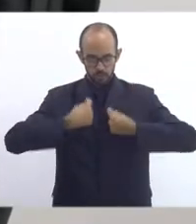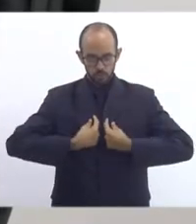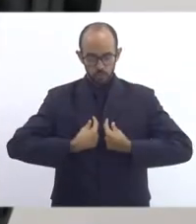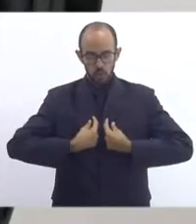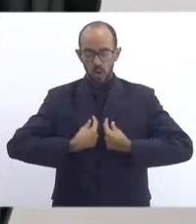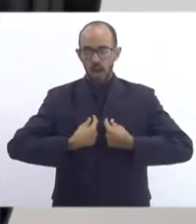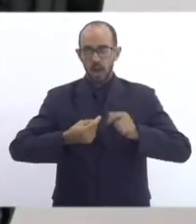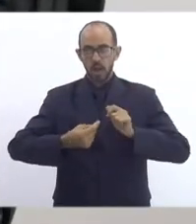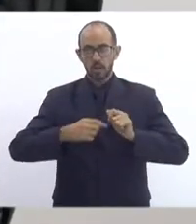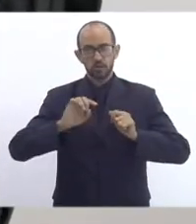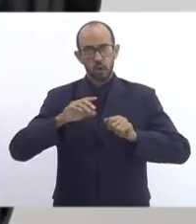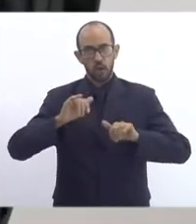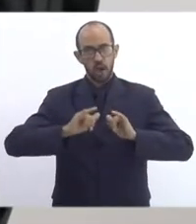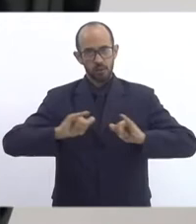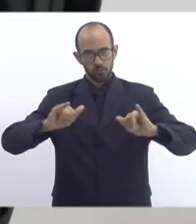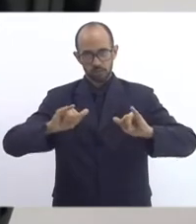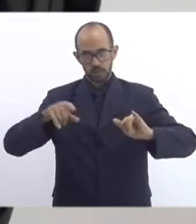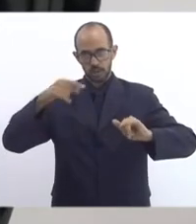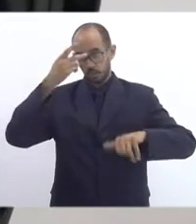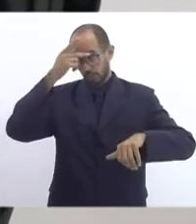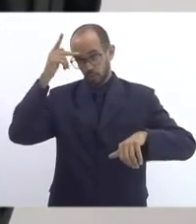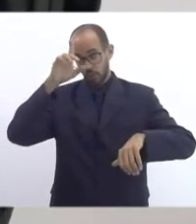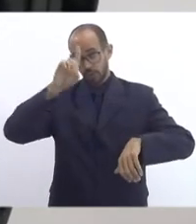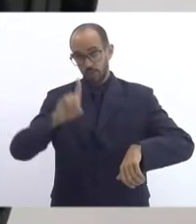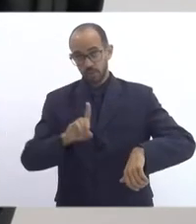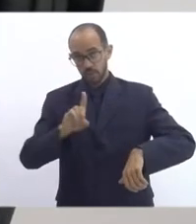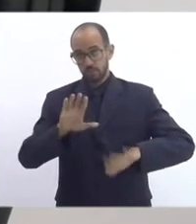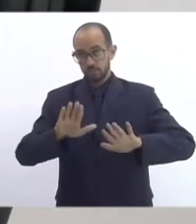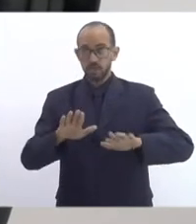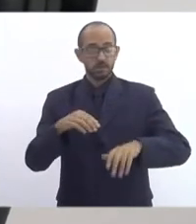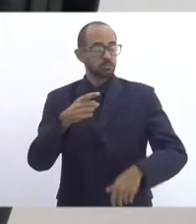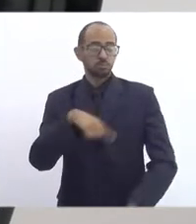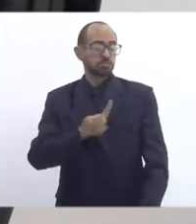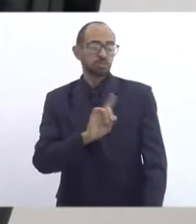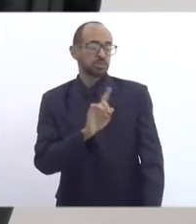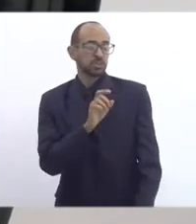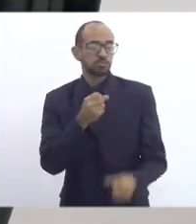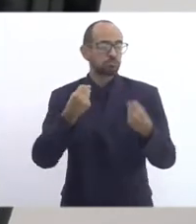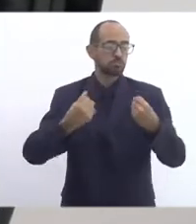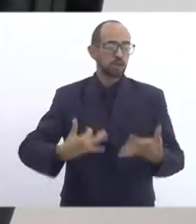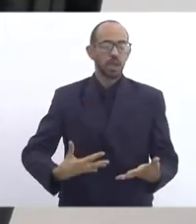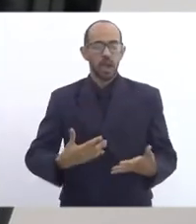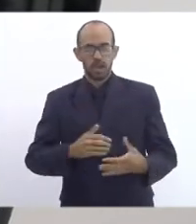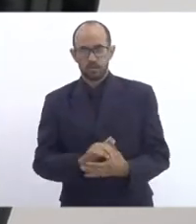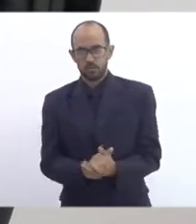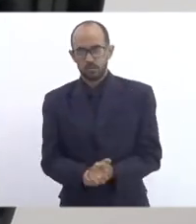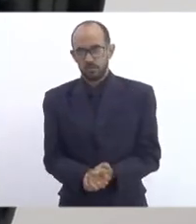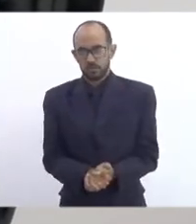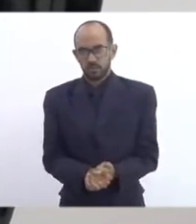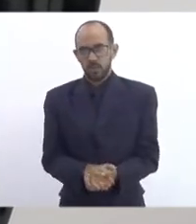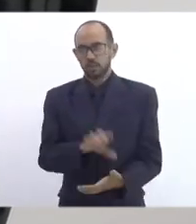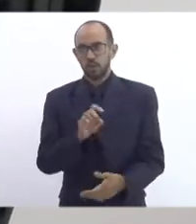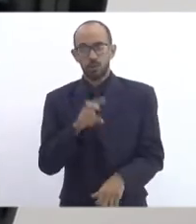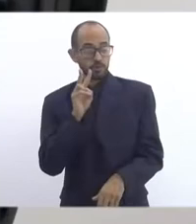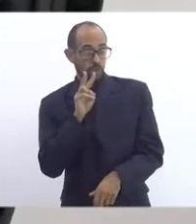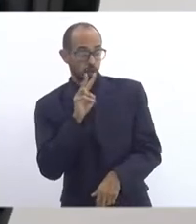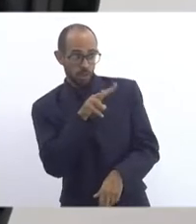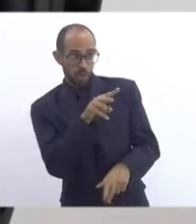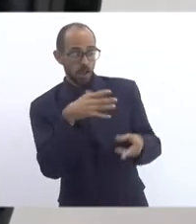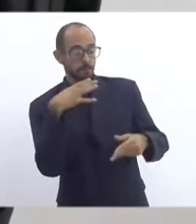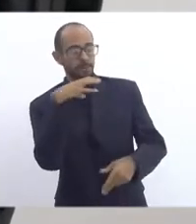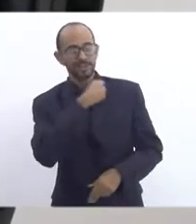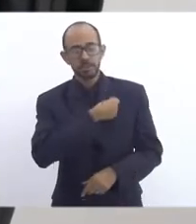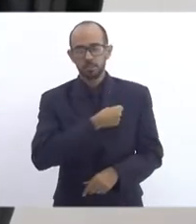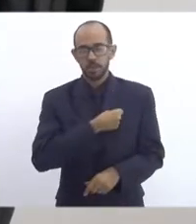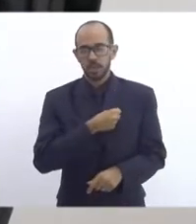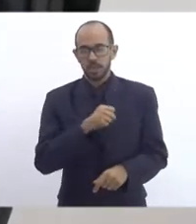colar apenas diz, é uma pessoa com deficiência, mas você não precisa dizer o que é. A pessoa, na verdade, é só para você olhar e perceber